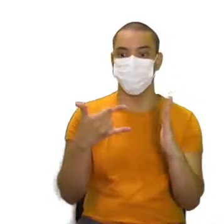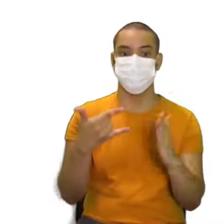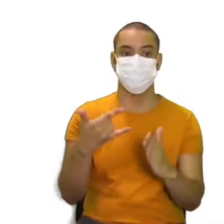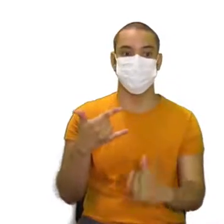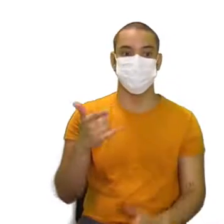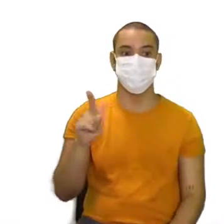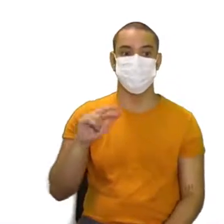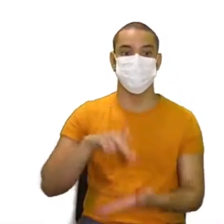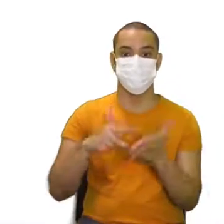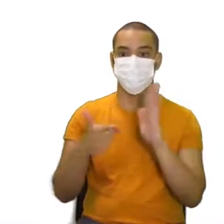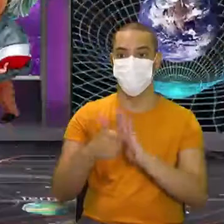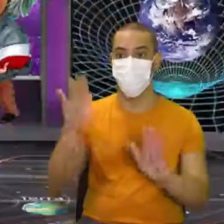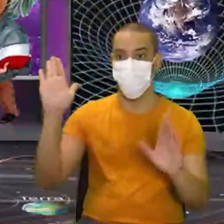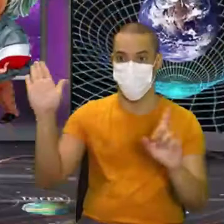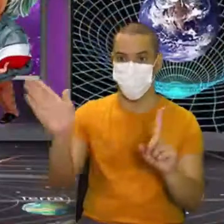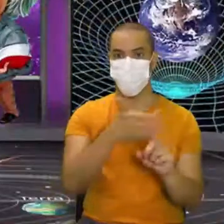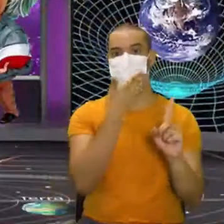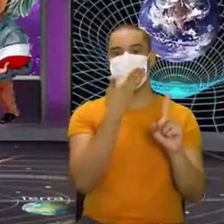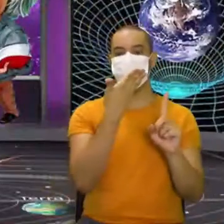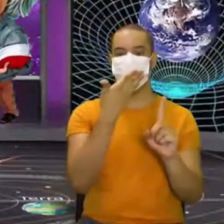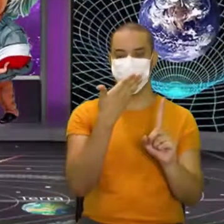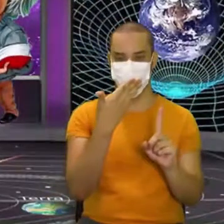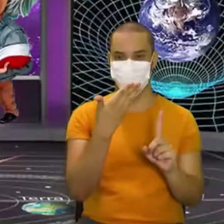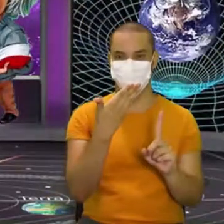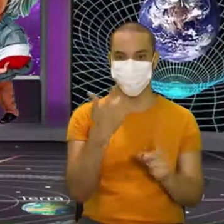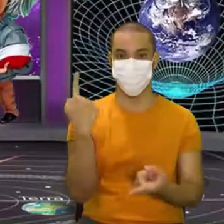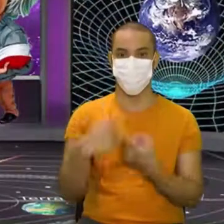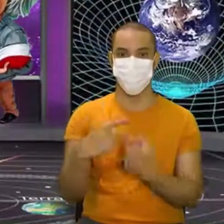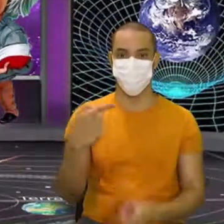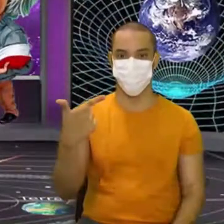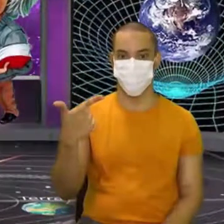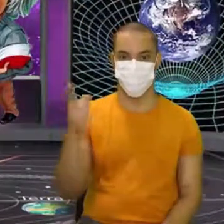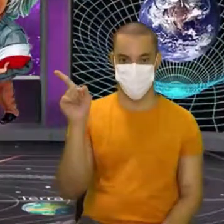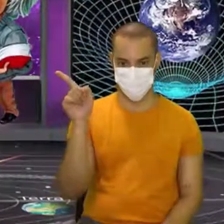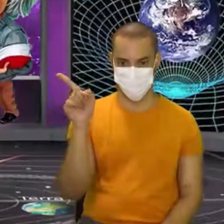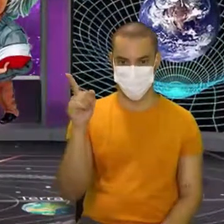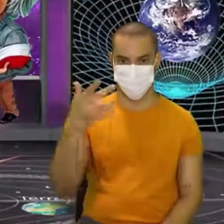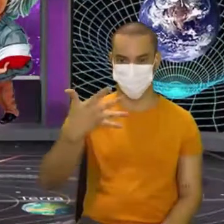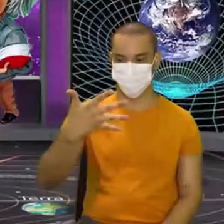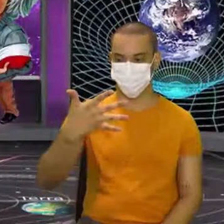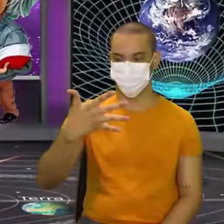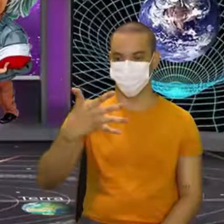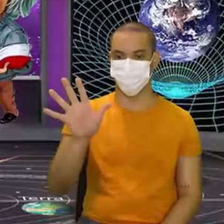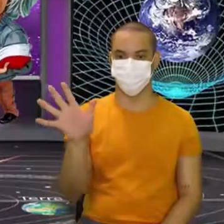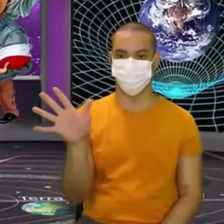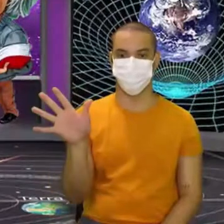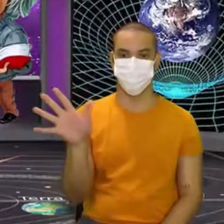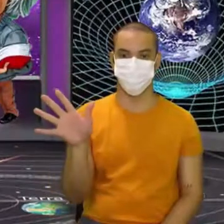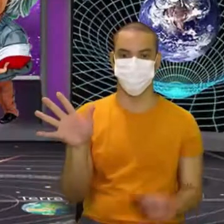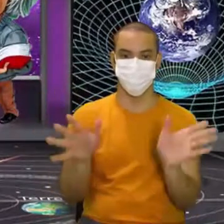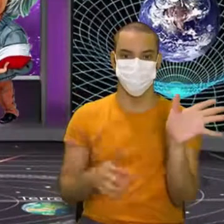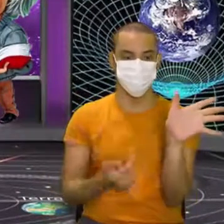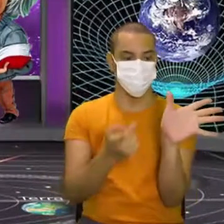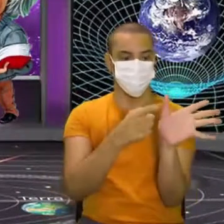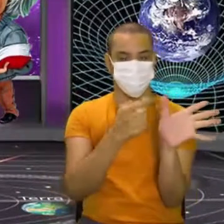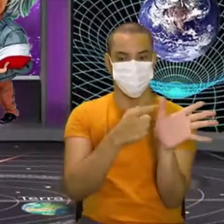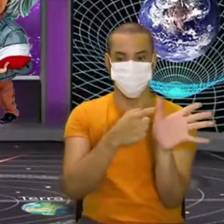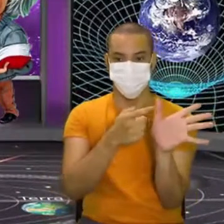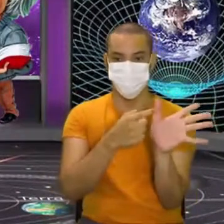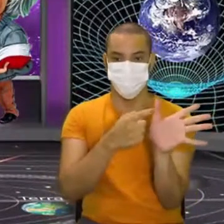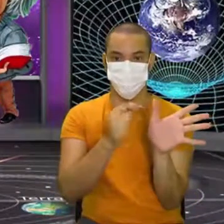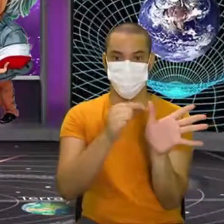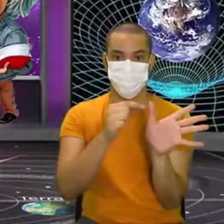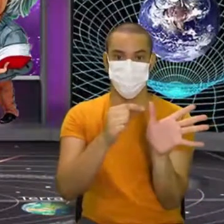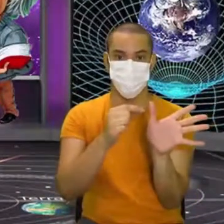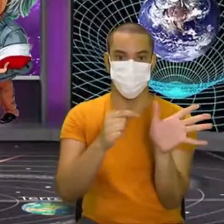brincando é a mão usada né olha só a gente você pensa assim ó campo magnético velocidade